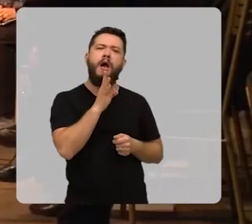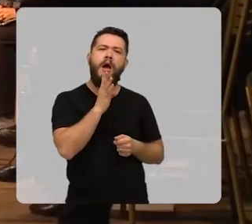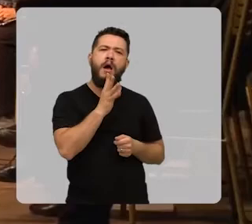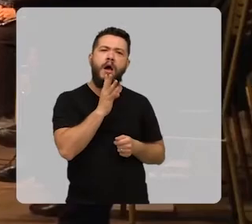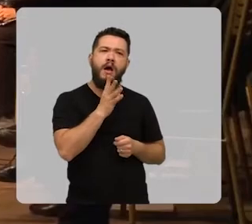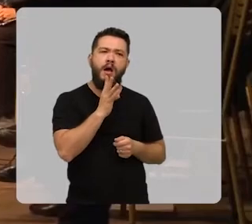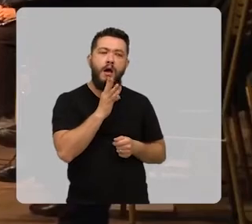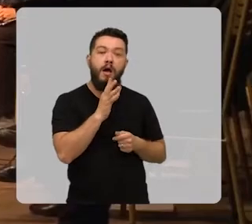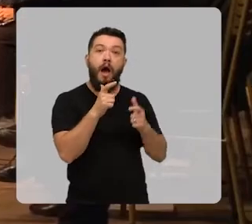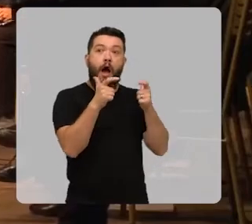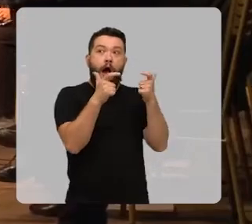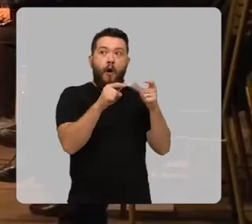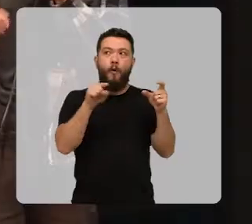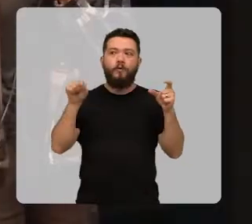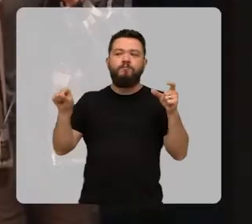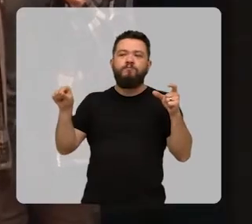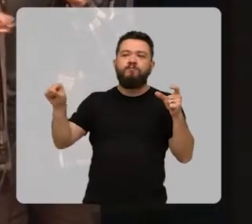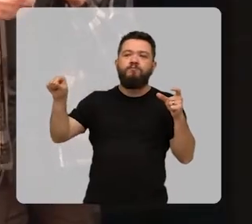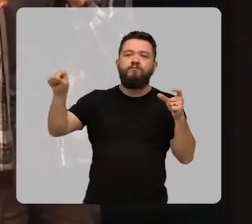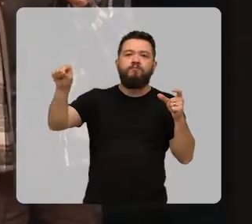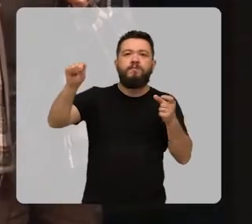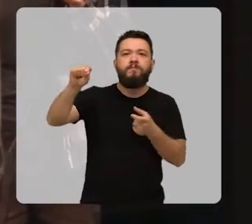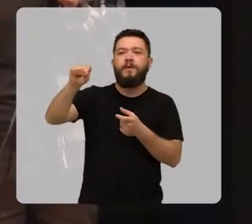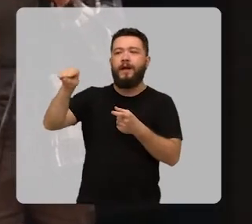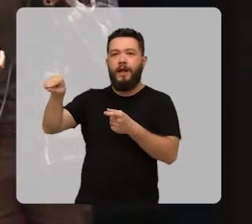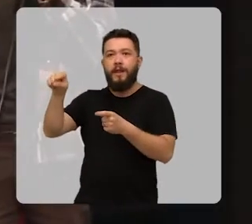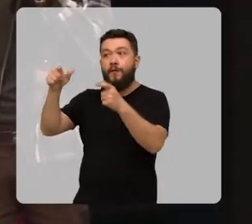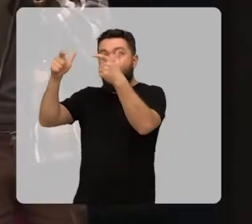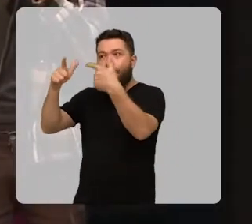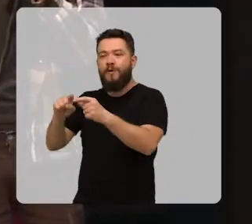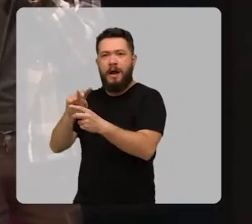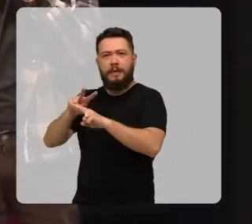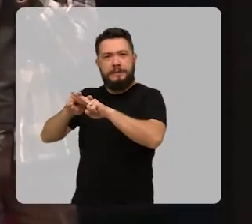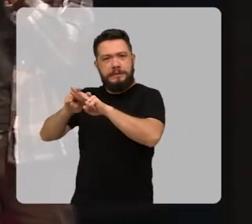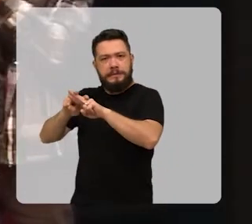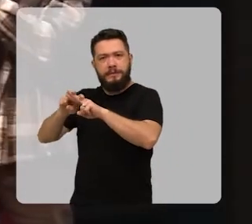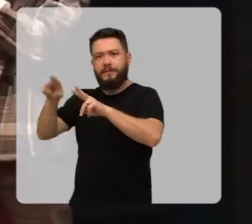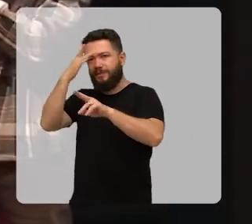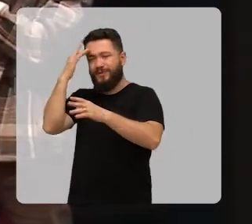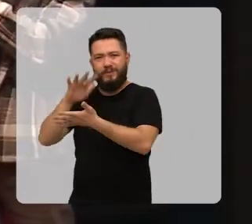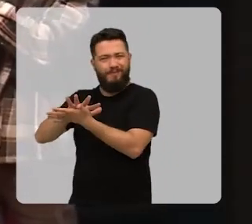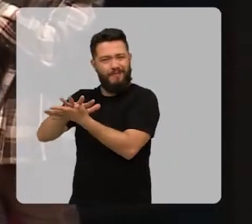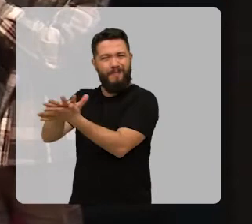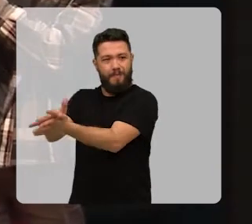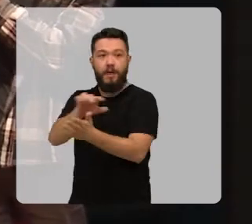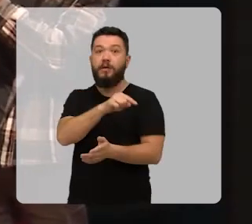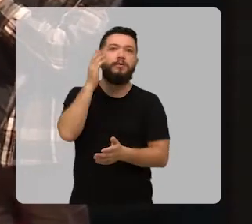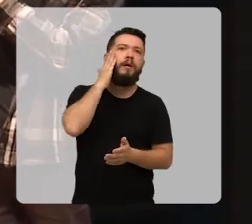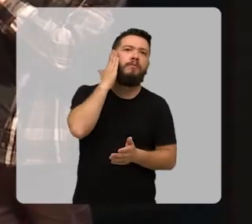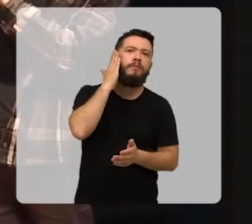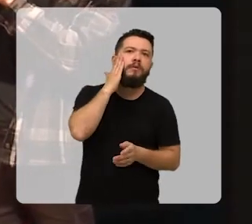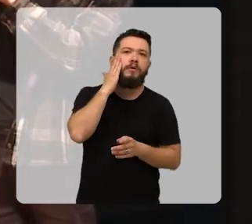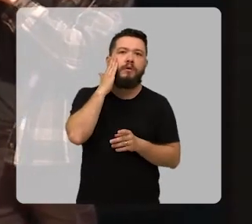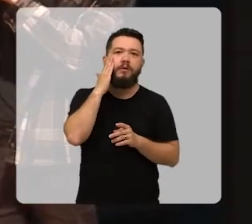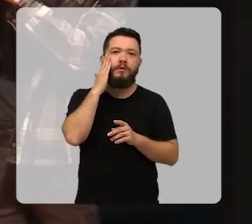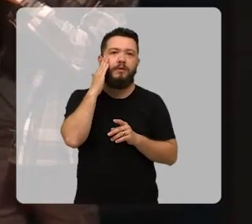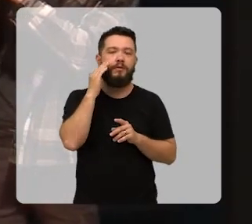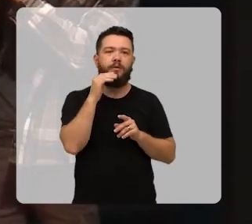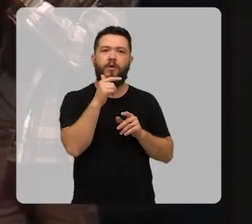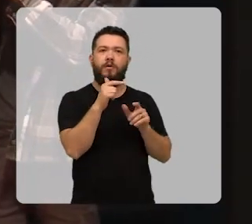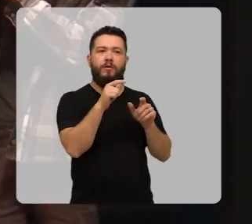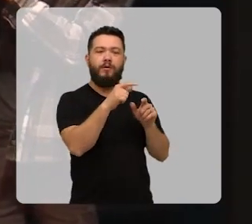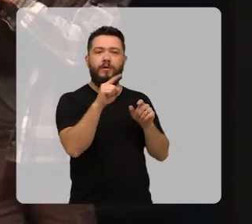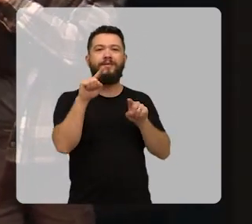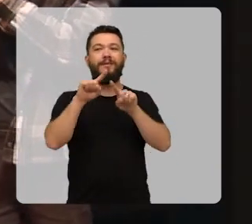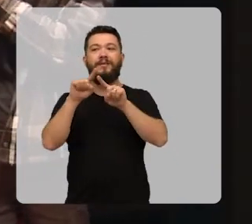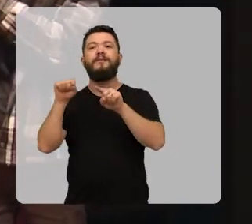ingleses e os americanos Churchill, Roosevelt eles tinham conhecimento de onde estavam os campos de constração extermínio